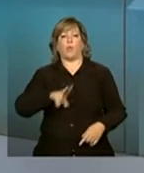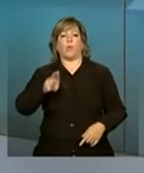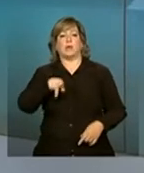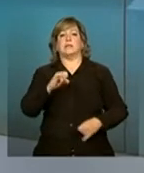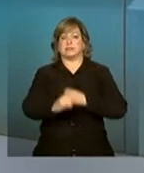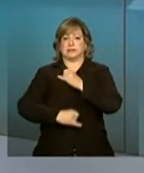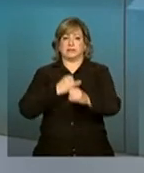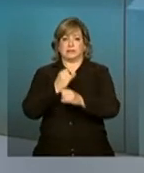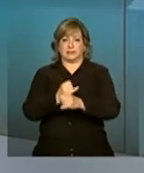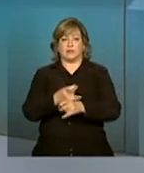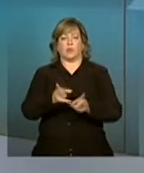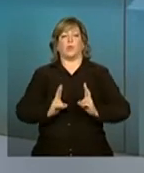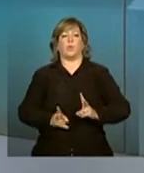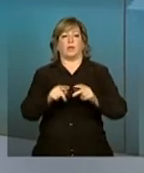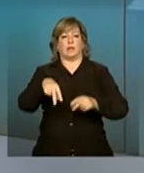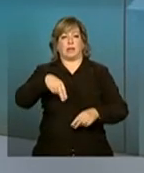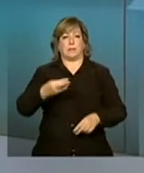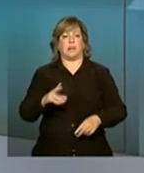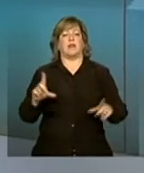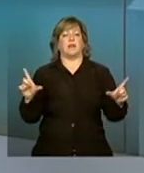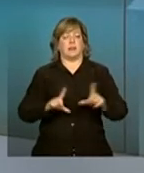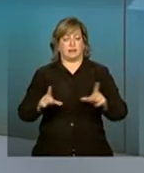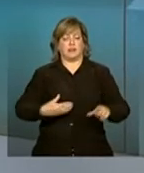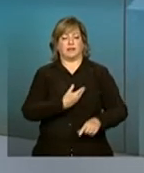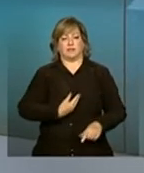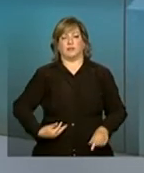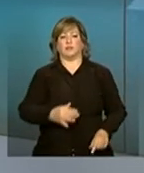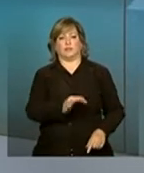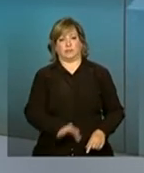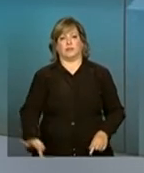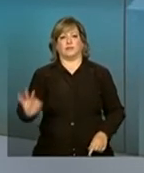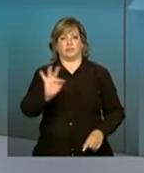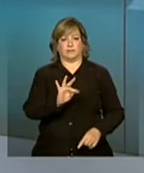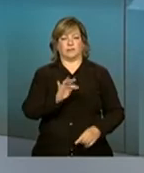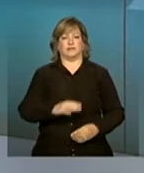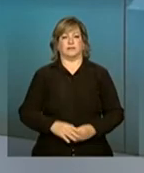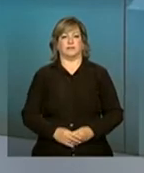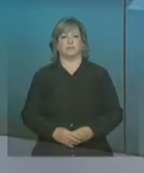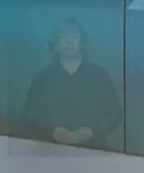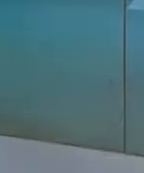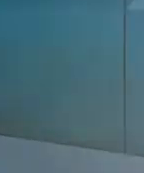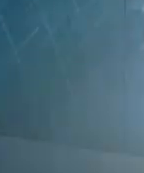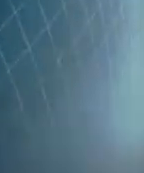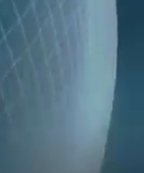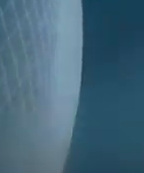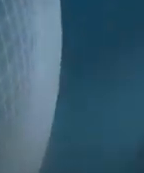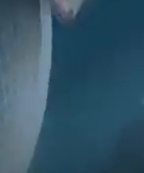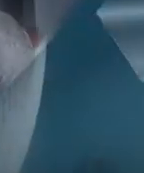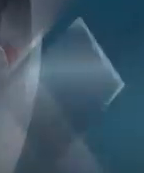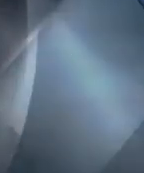uso da internet continuei com a gente aqui na NBR a TV do Governo Federal